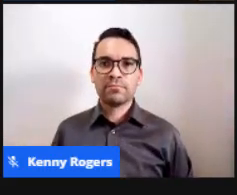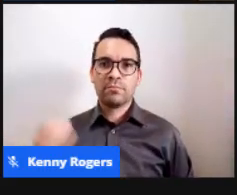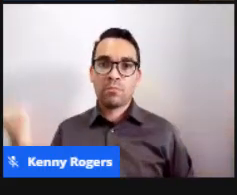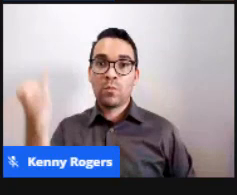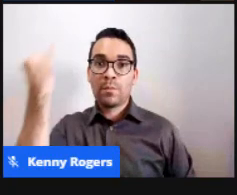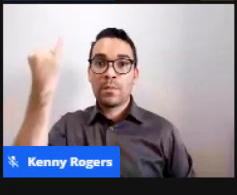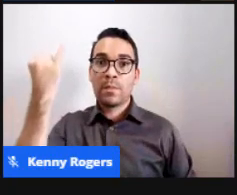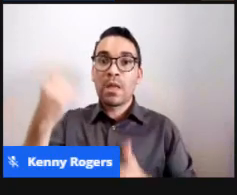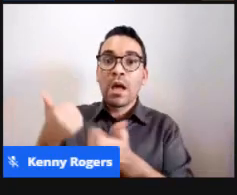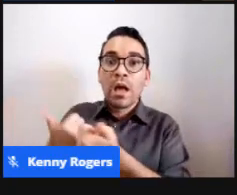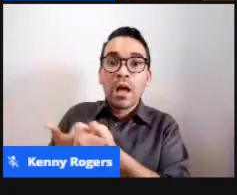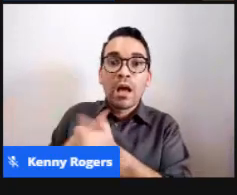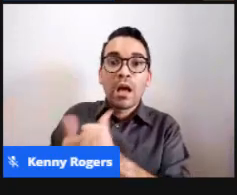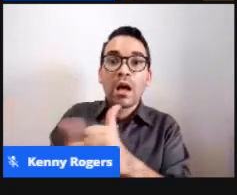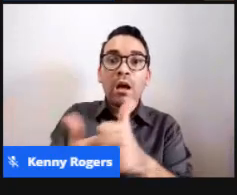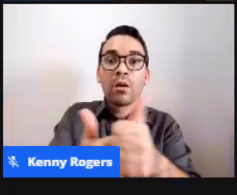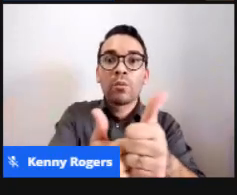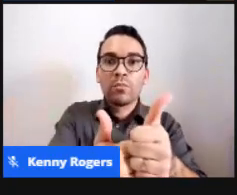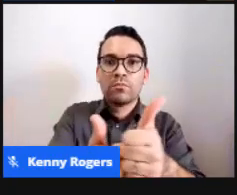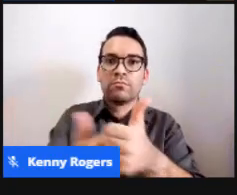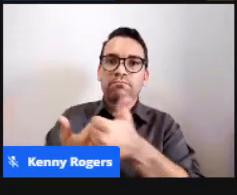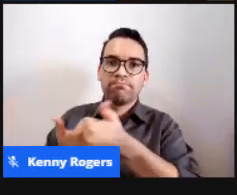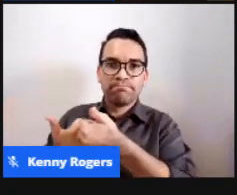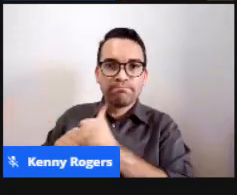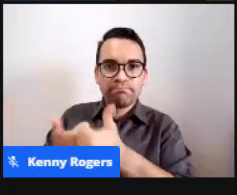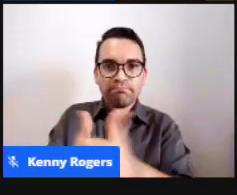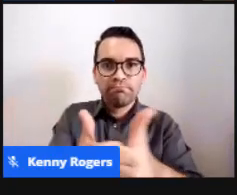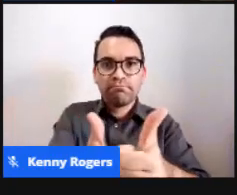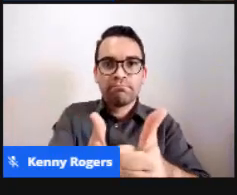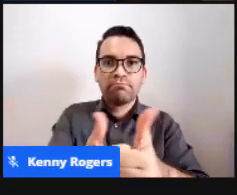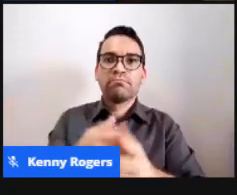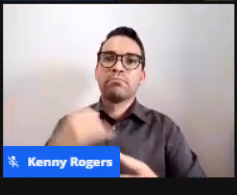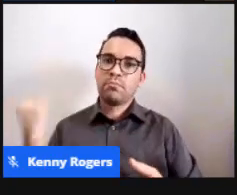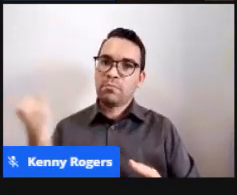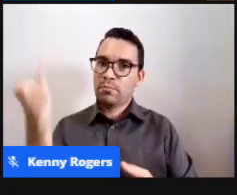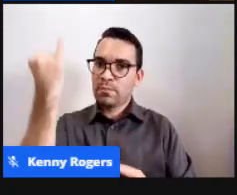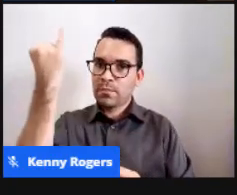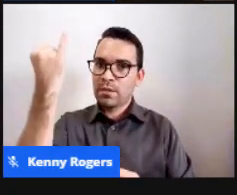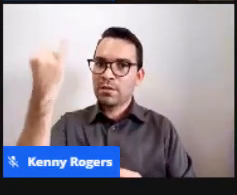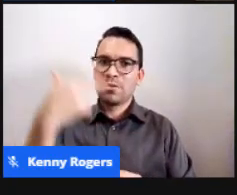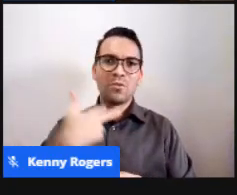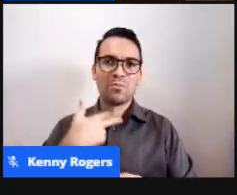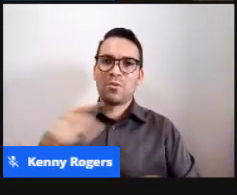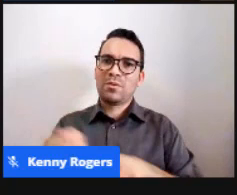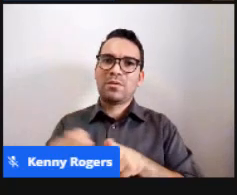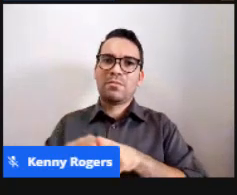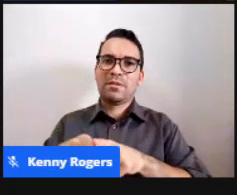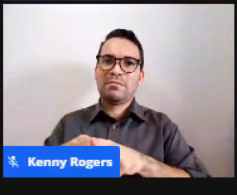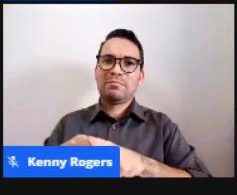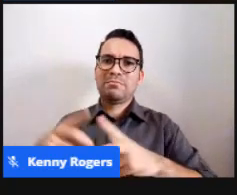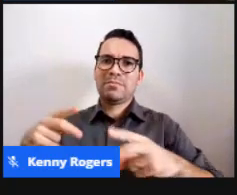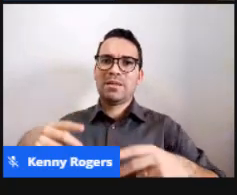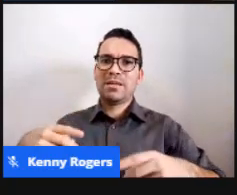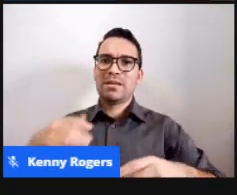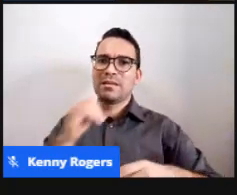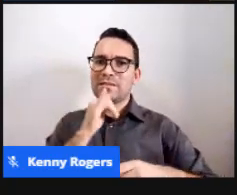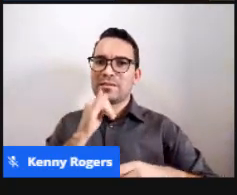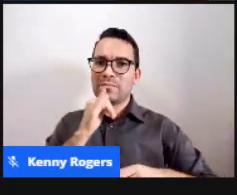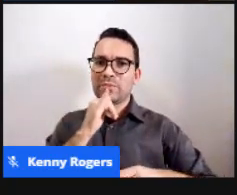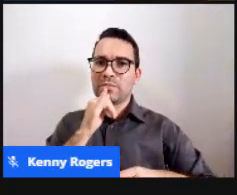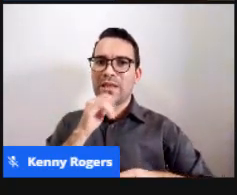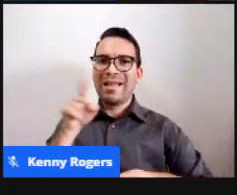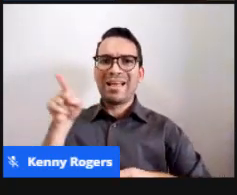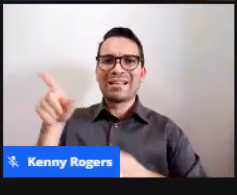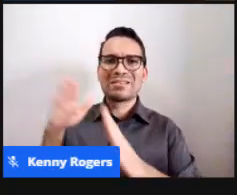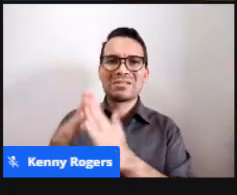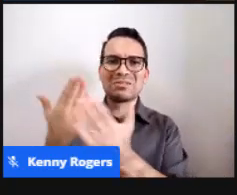né? Conforme a sua escola orienta, sempre, nunca entre em conflito com a escola. É como a escola orienta, não vai falar, a Analice falou que é para fazer assim, não